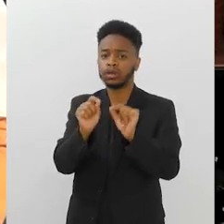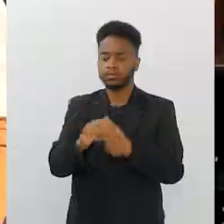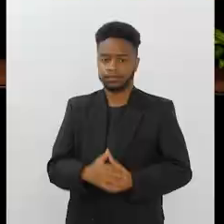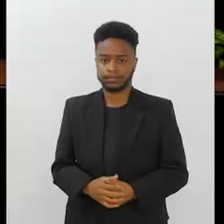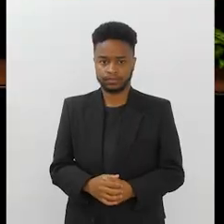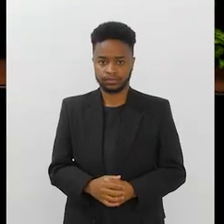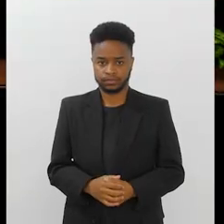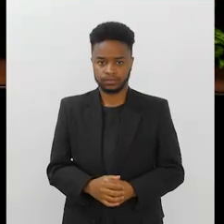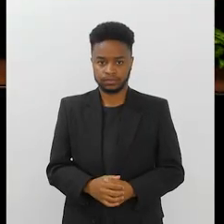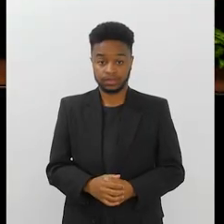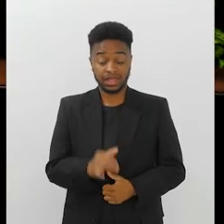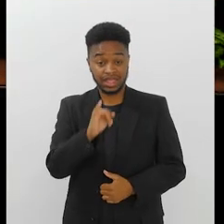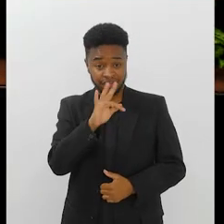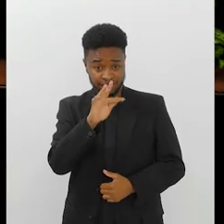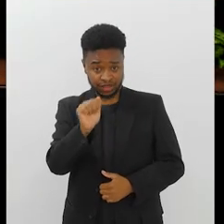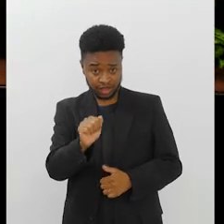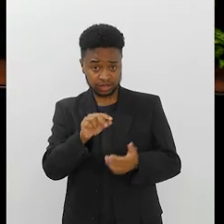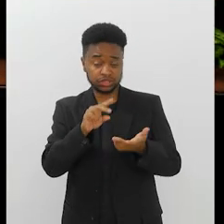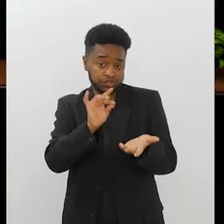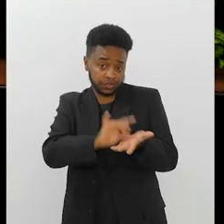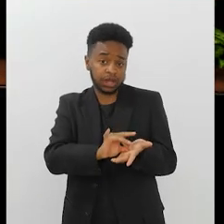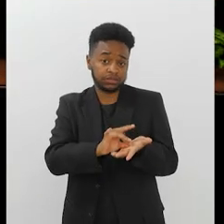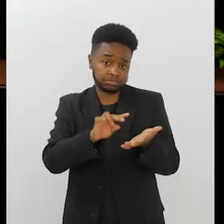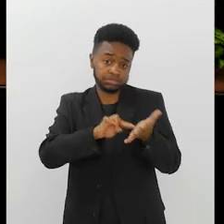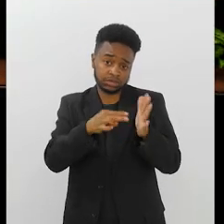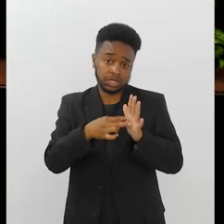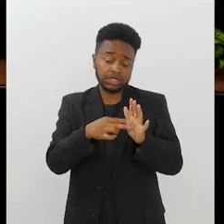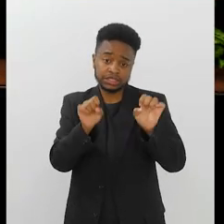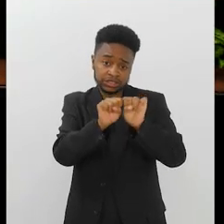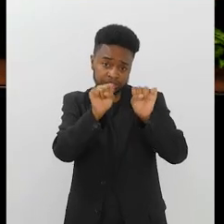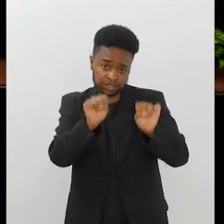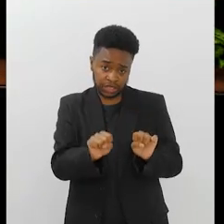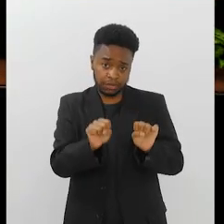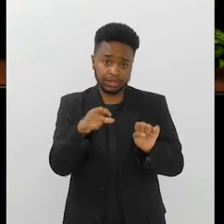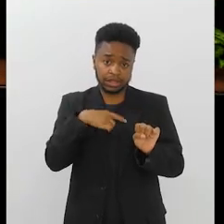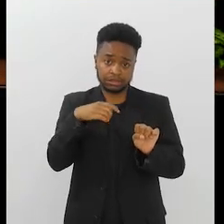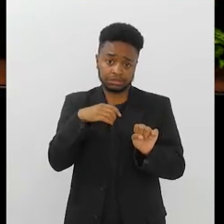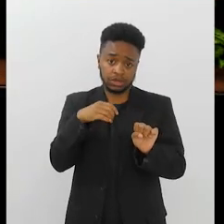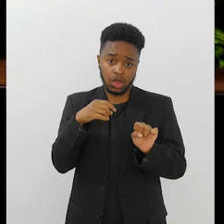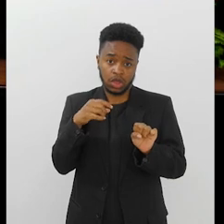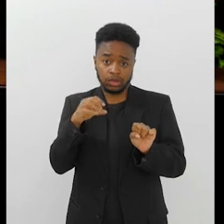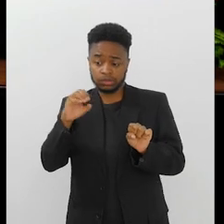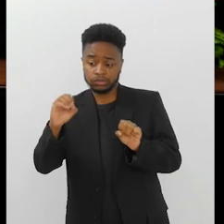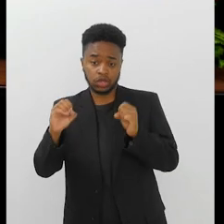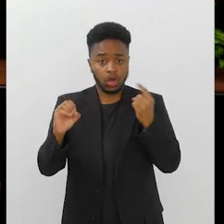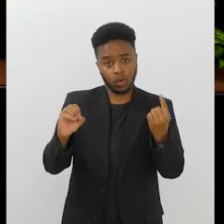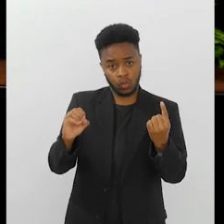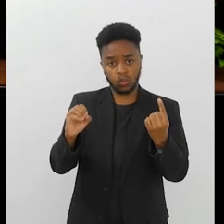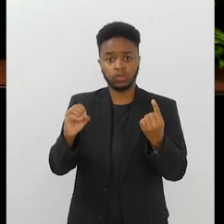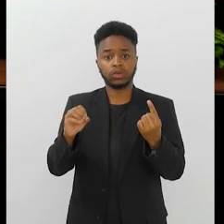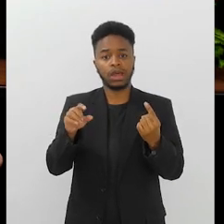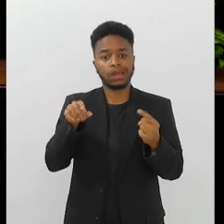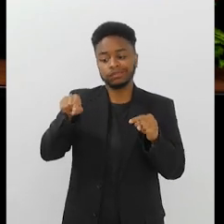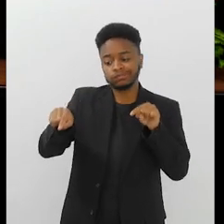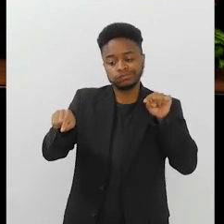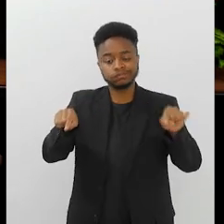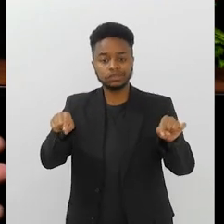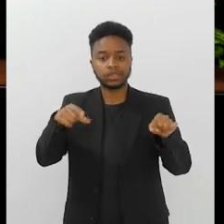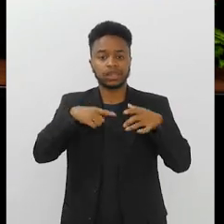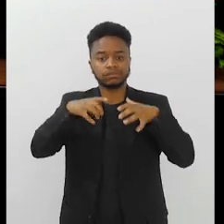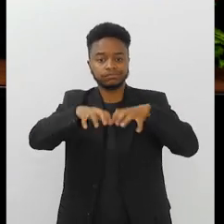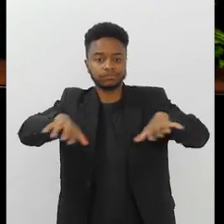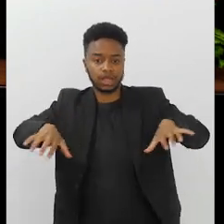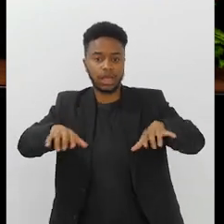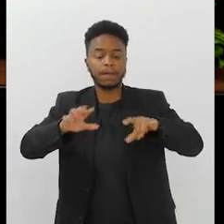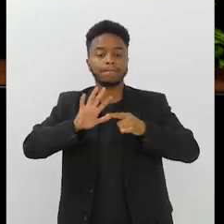ifá ifá na verdade um sistema de um código binário que representa o conhecimento humano é